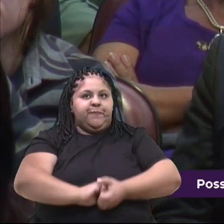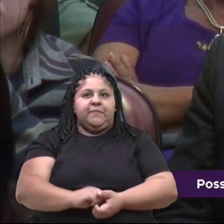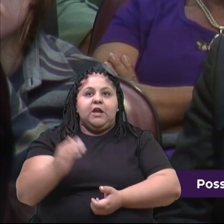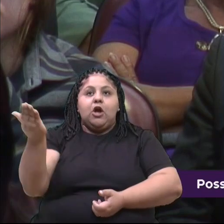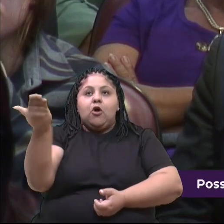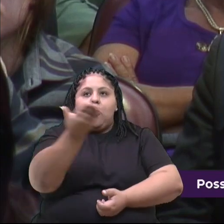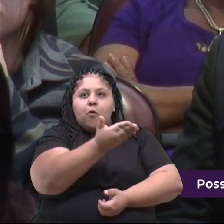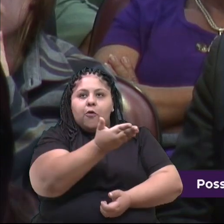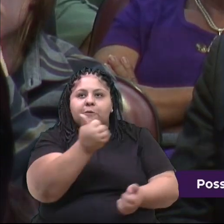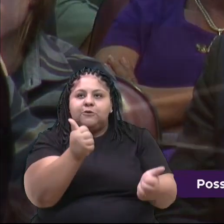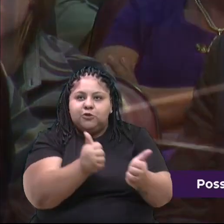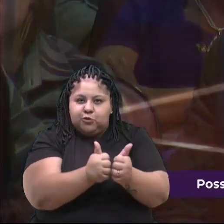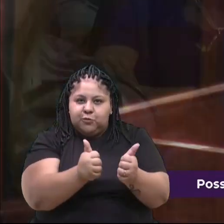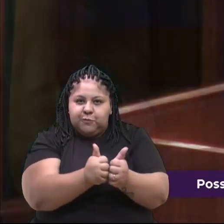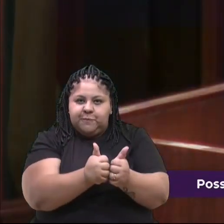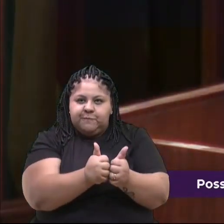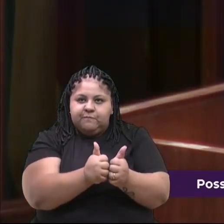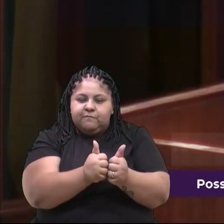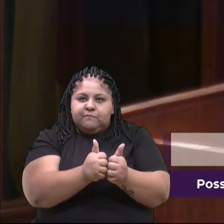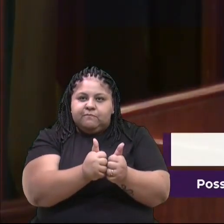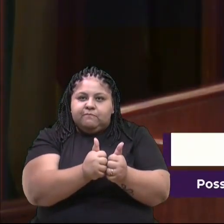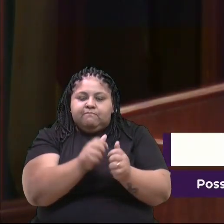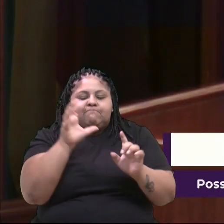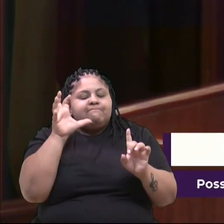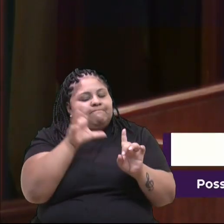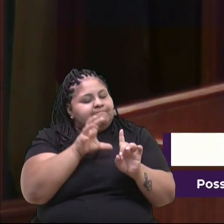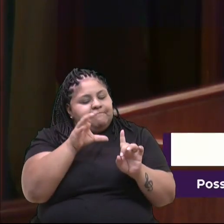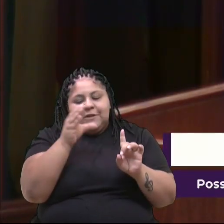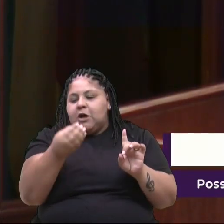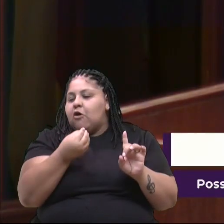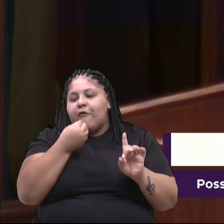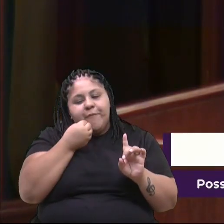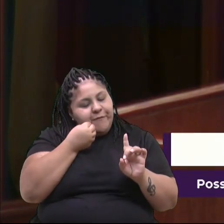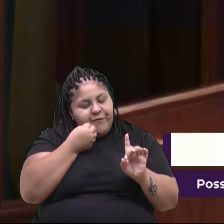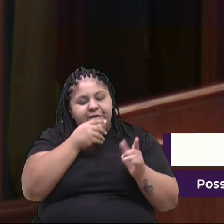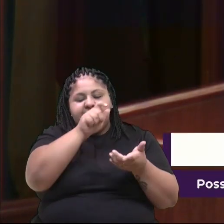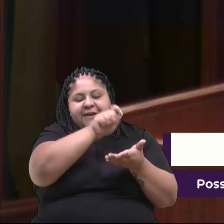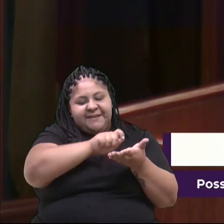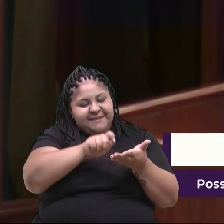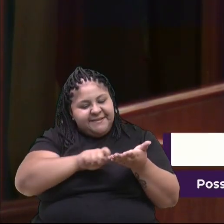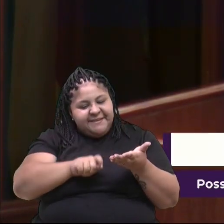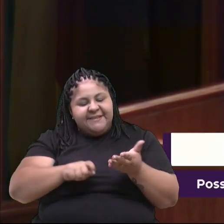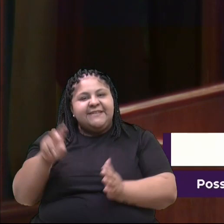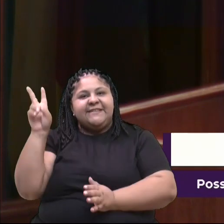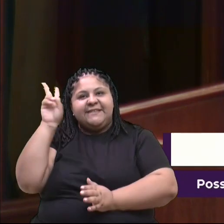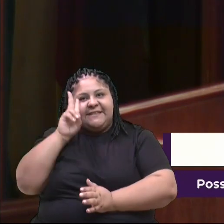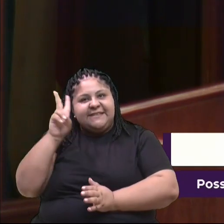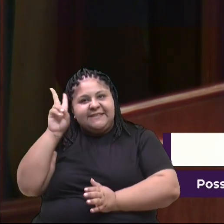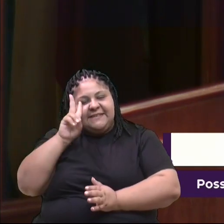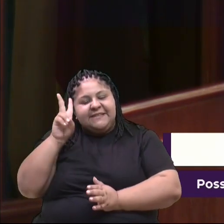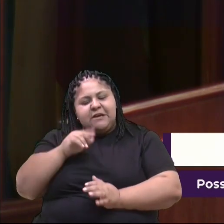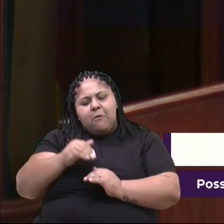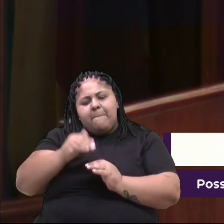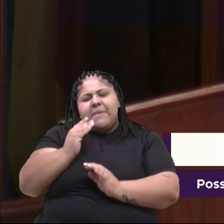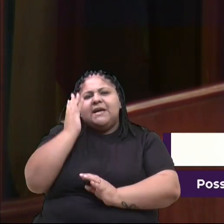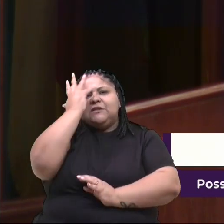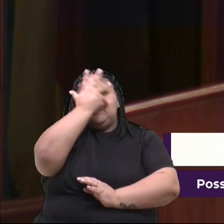aqui comigo nesse momento me inspira, obviamente, a escrever uma história ainda mais bonita.